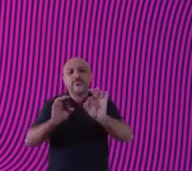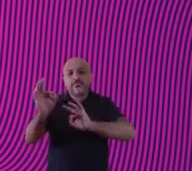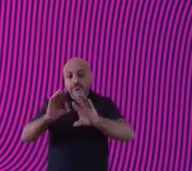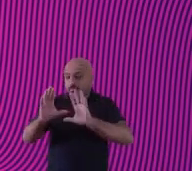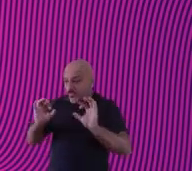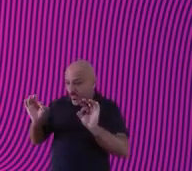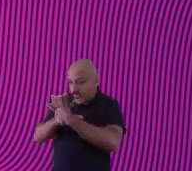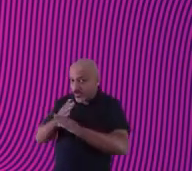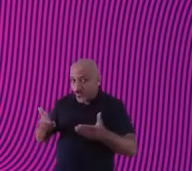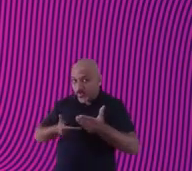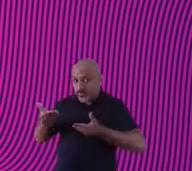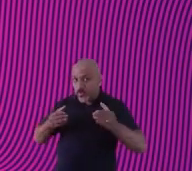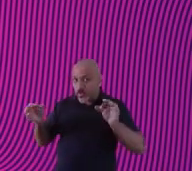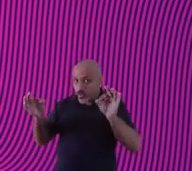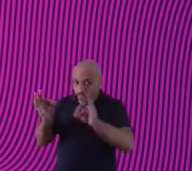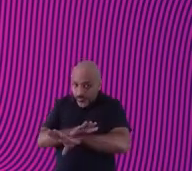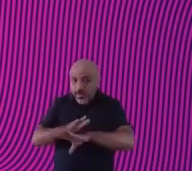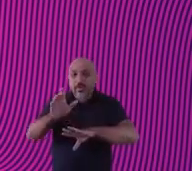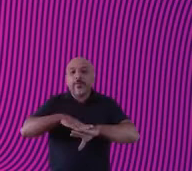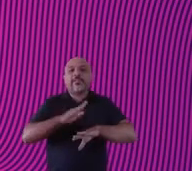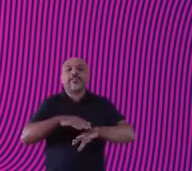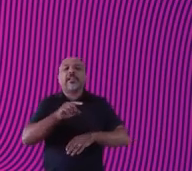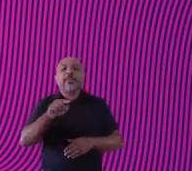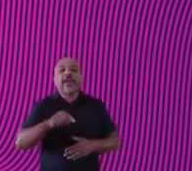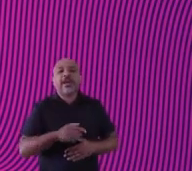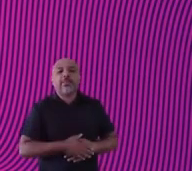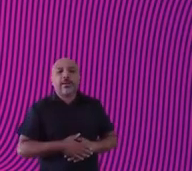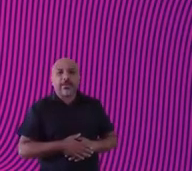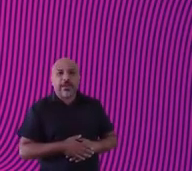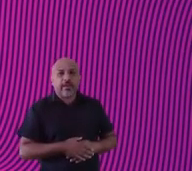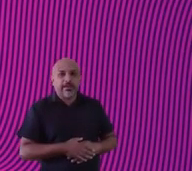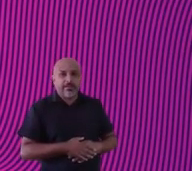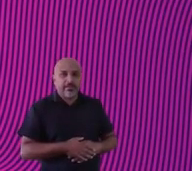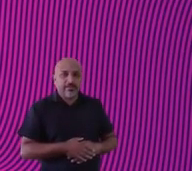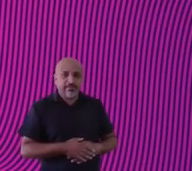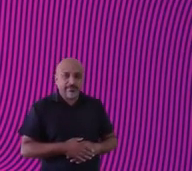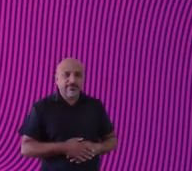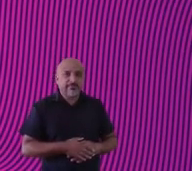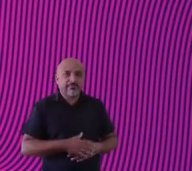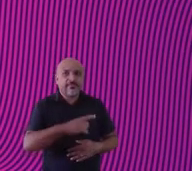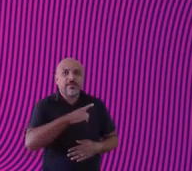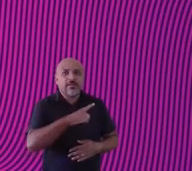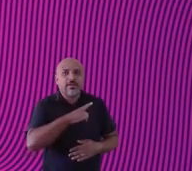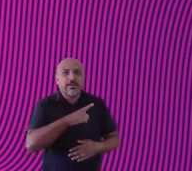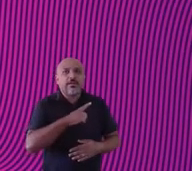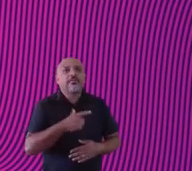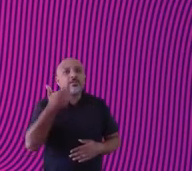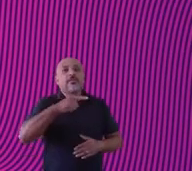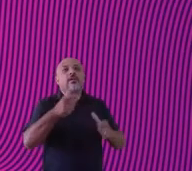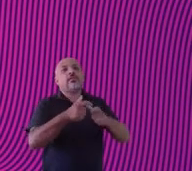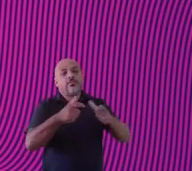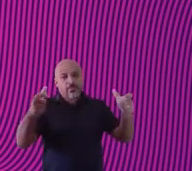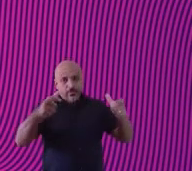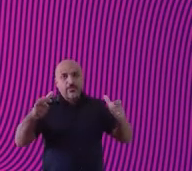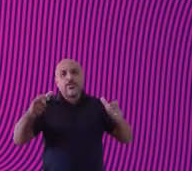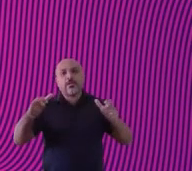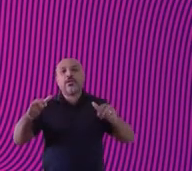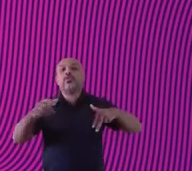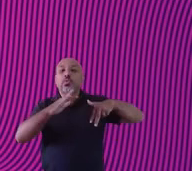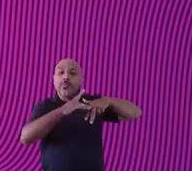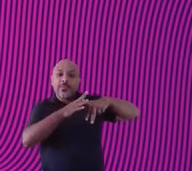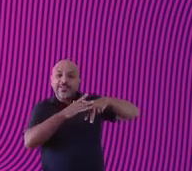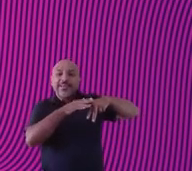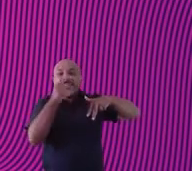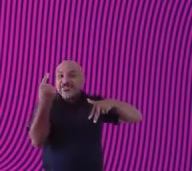completa esse um conceito importante levarmos para a maioria dos pacientes é o transplante levar maioria dos pacientes até o final da